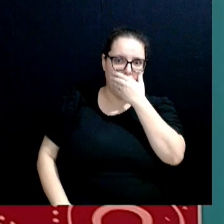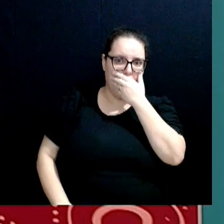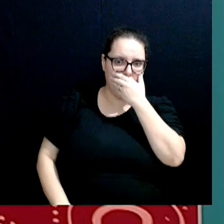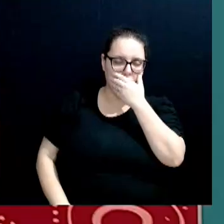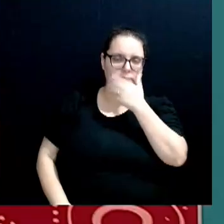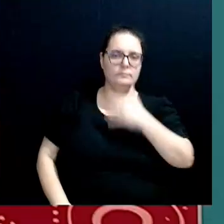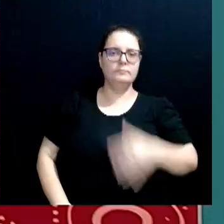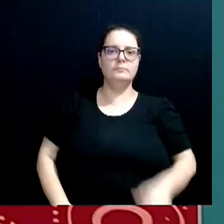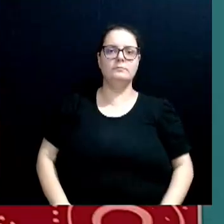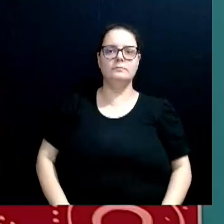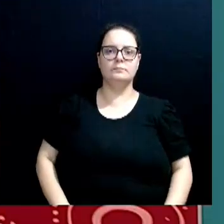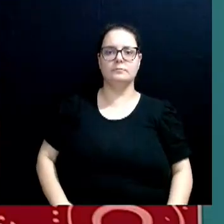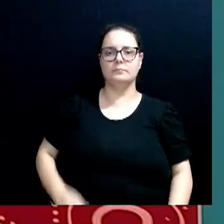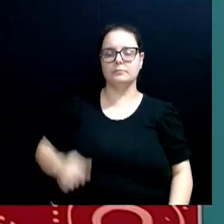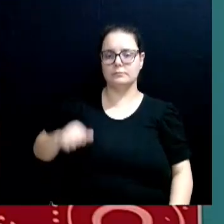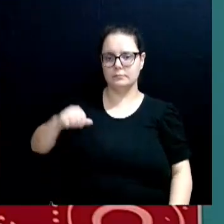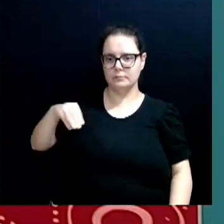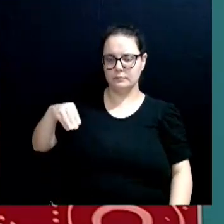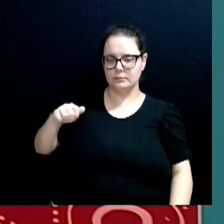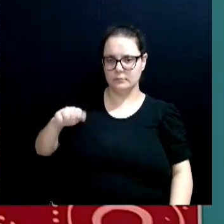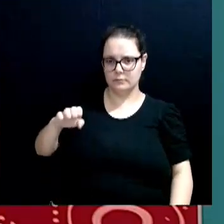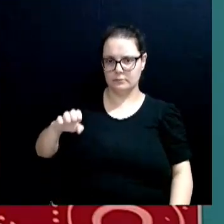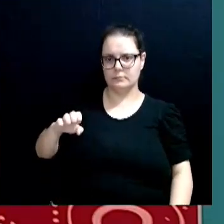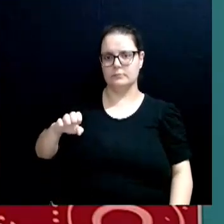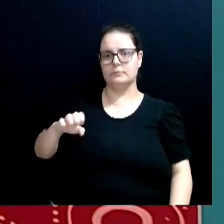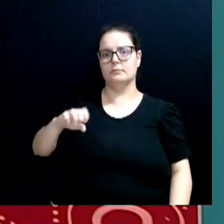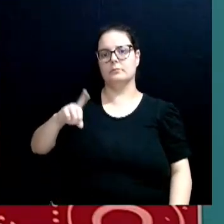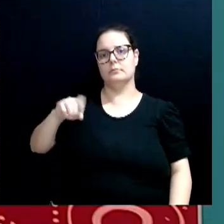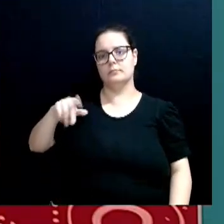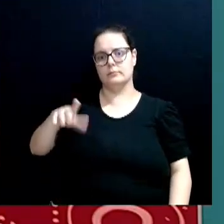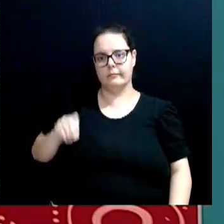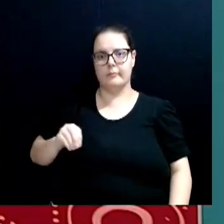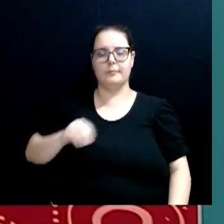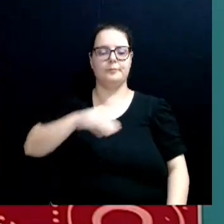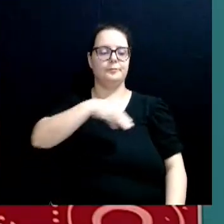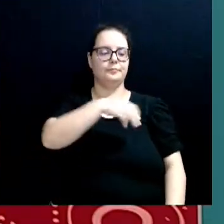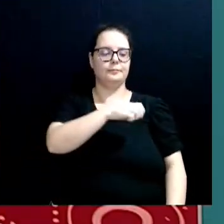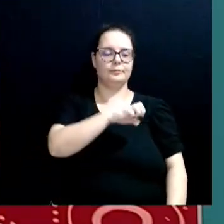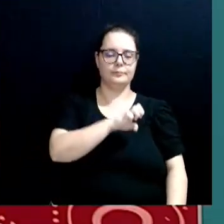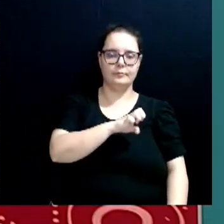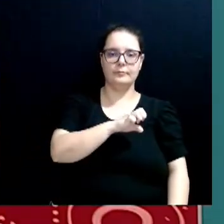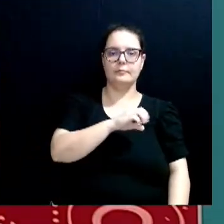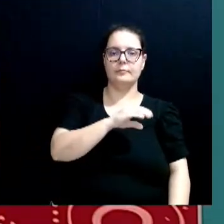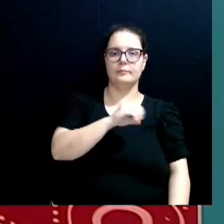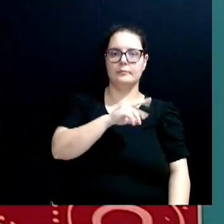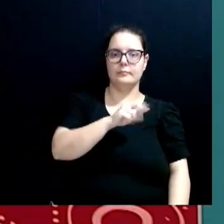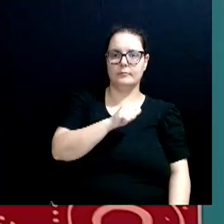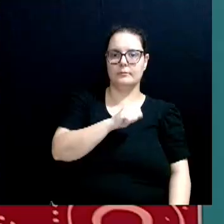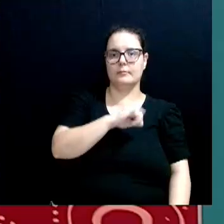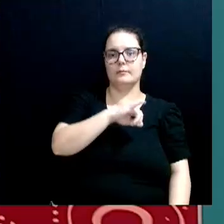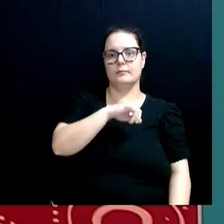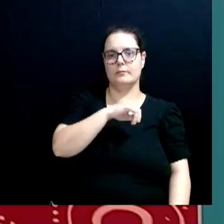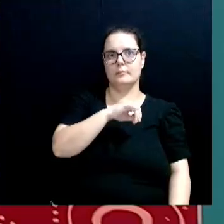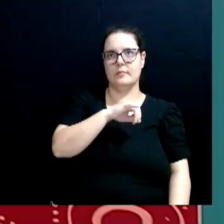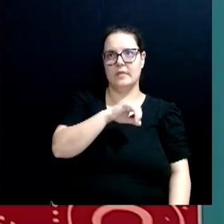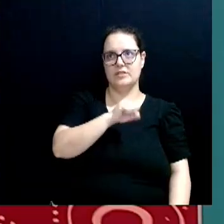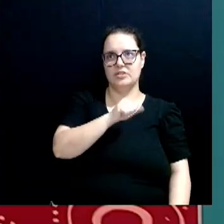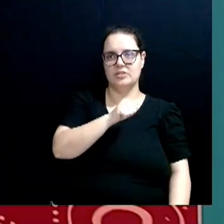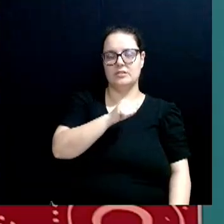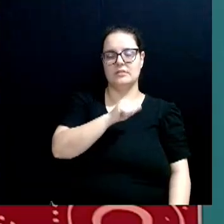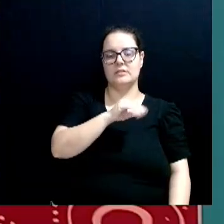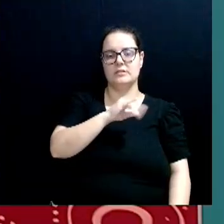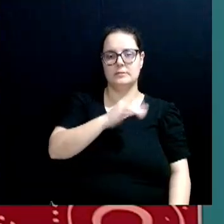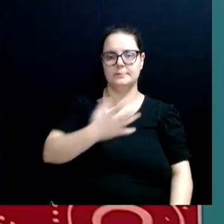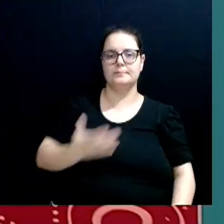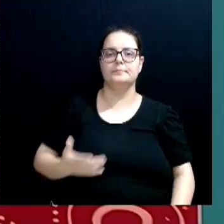oportunidade, né? De poder estudar, de poder trabalhar na Câmara Municipal.